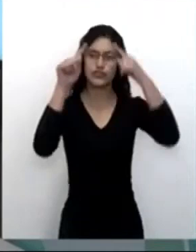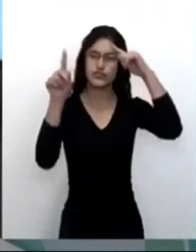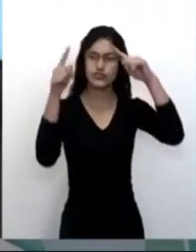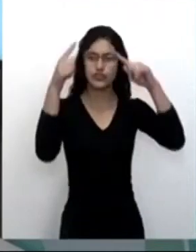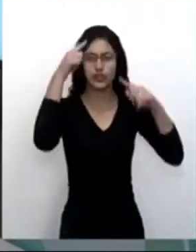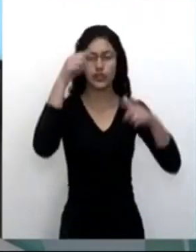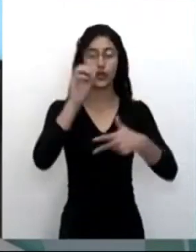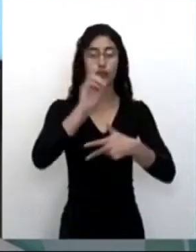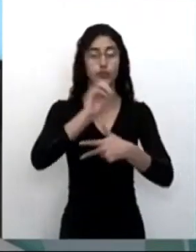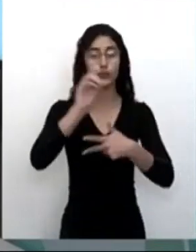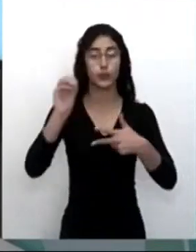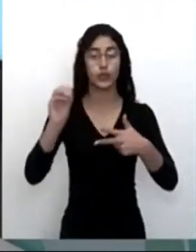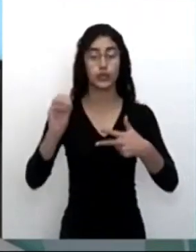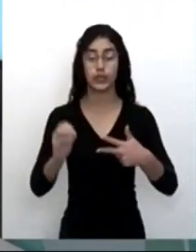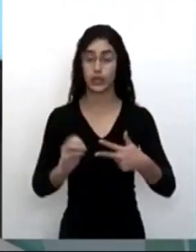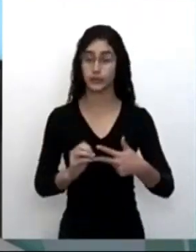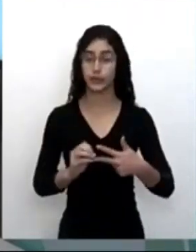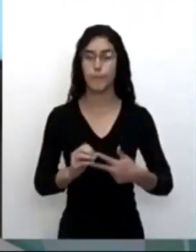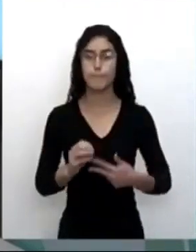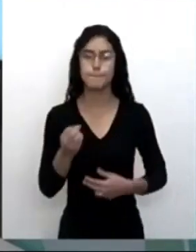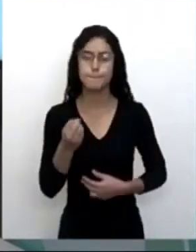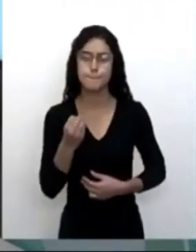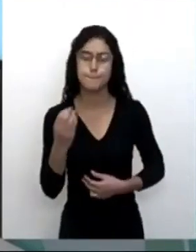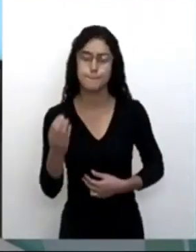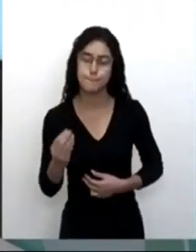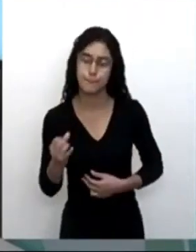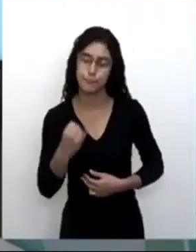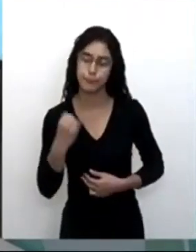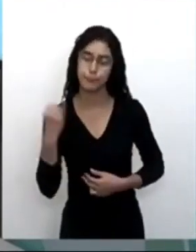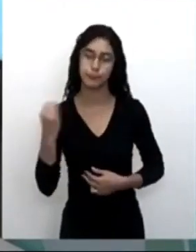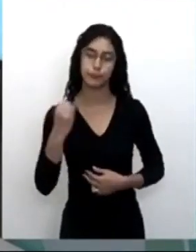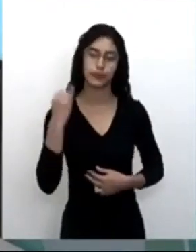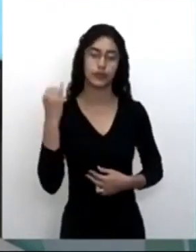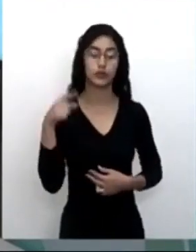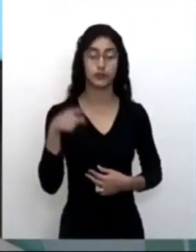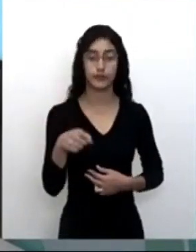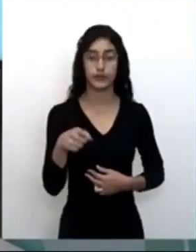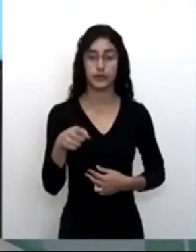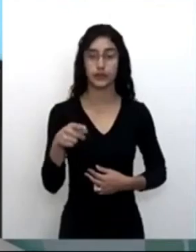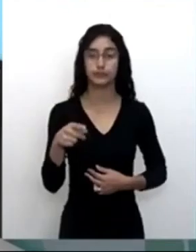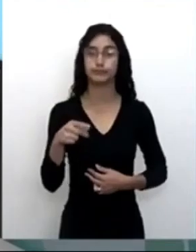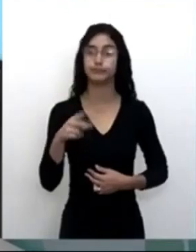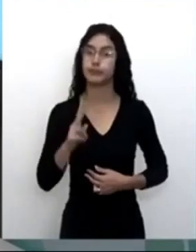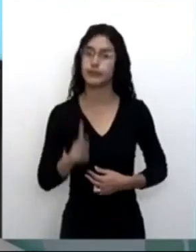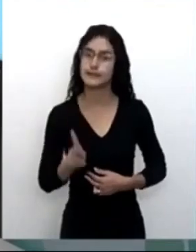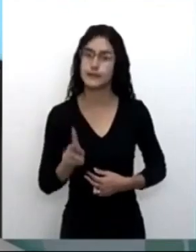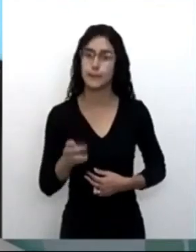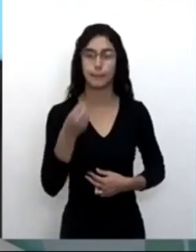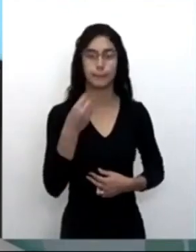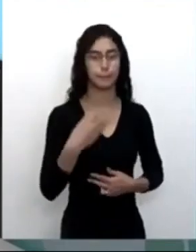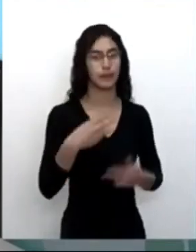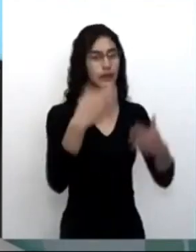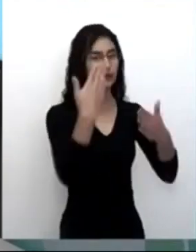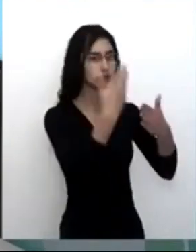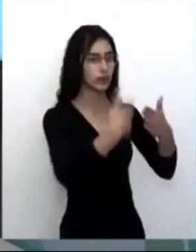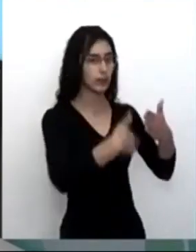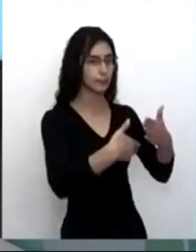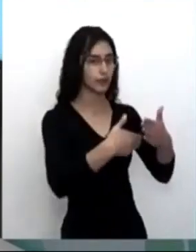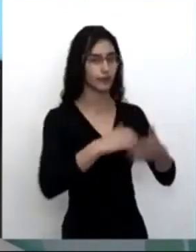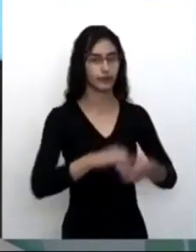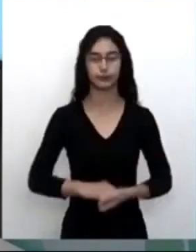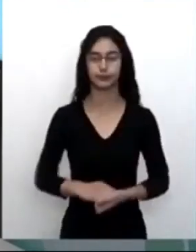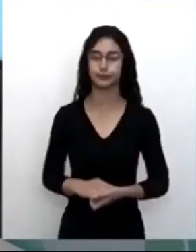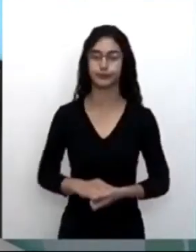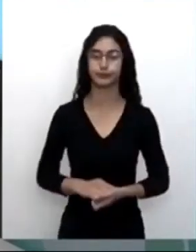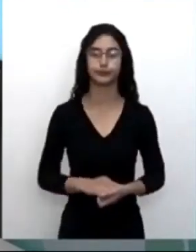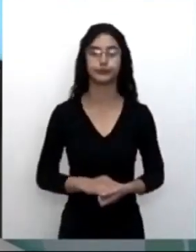em nosso entendimento são muito muito importante para você ir bem na nas provas né e as questões com bastante bastante